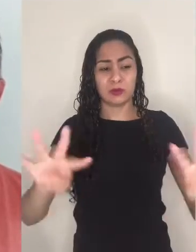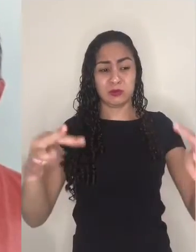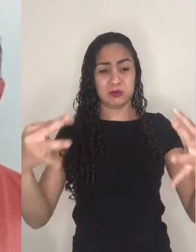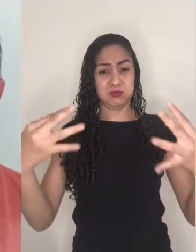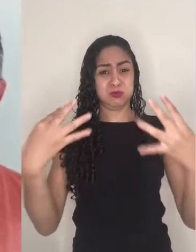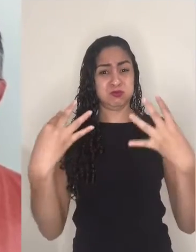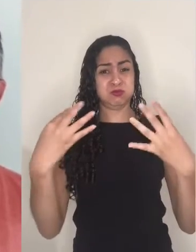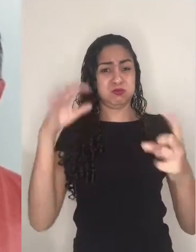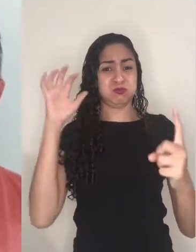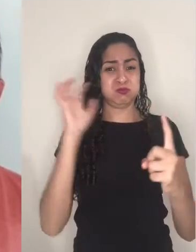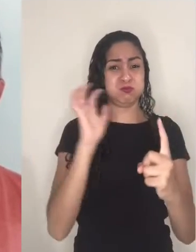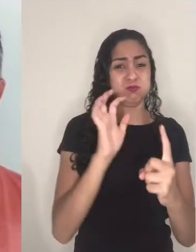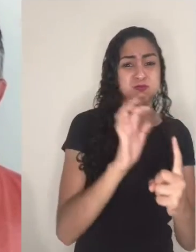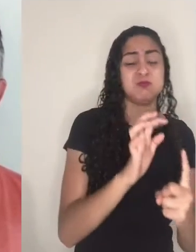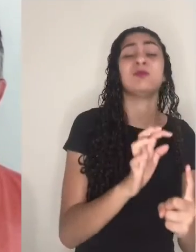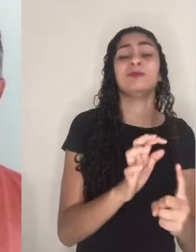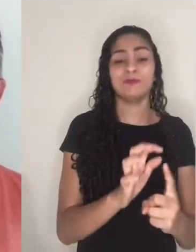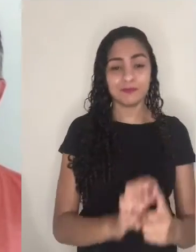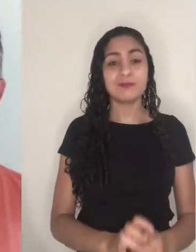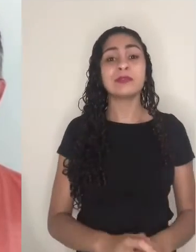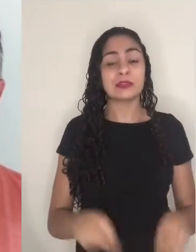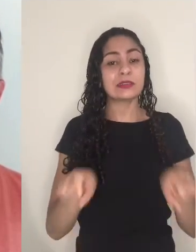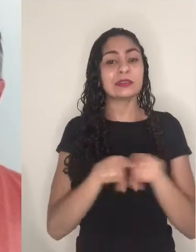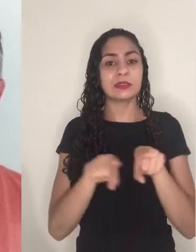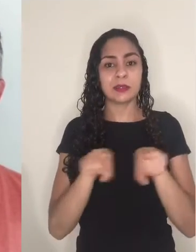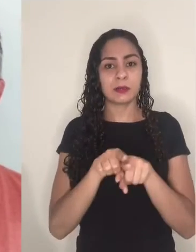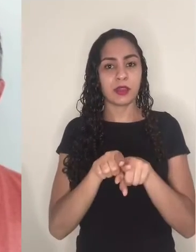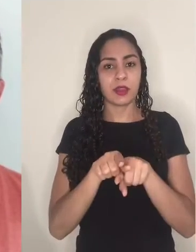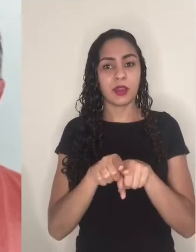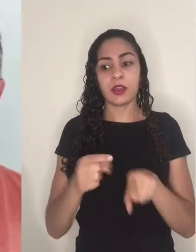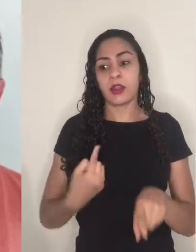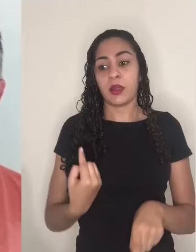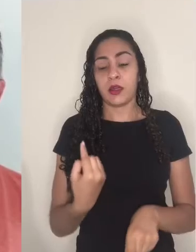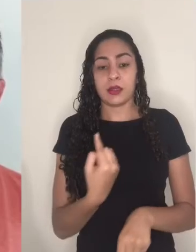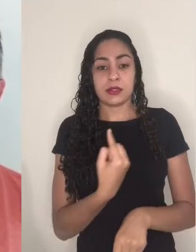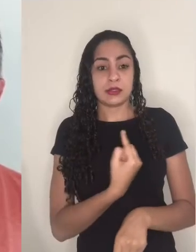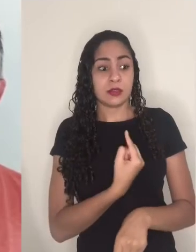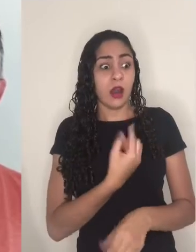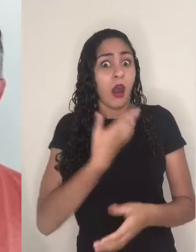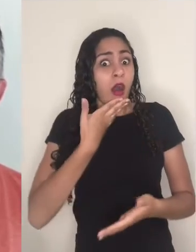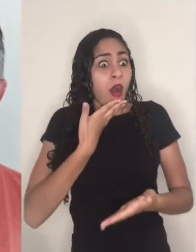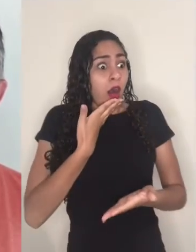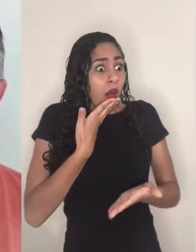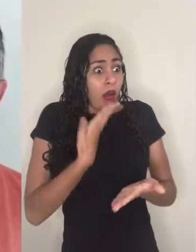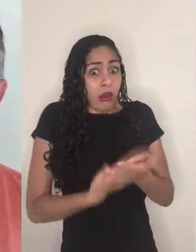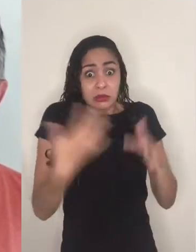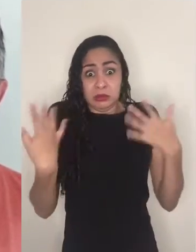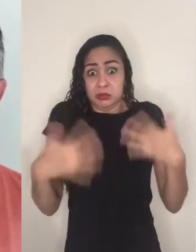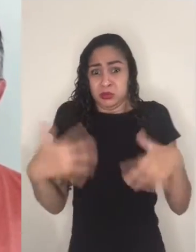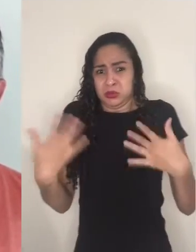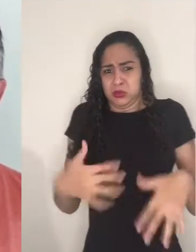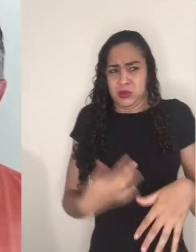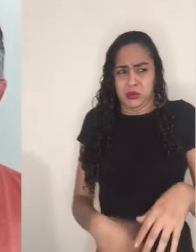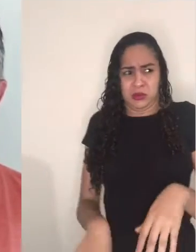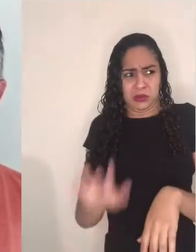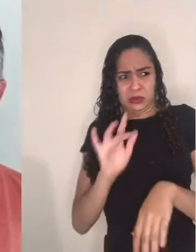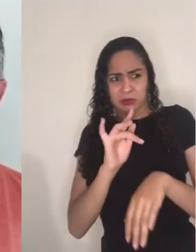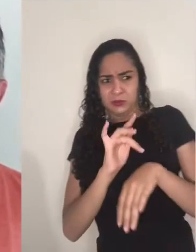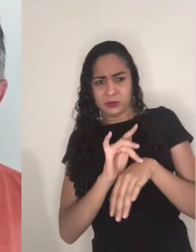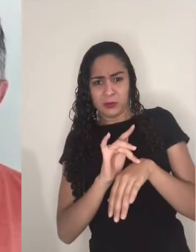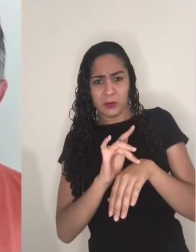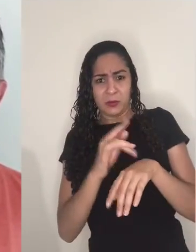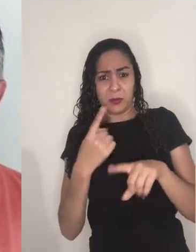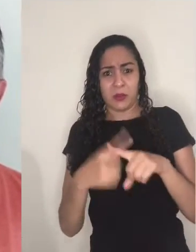desses infortúnios. Portanto, não nos deve parecer surpreendente ou estranho que